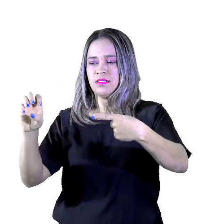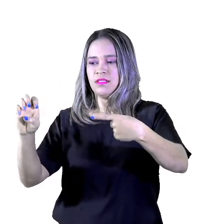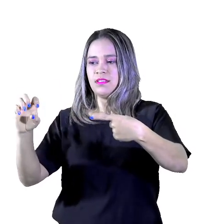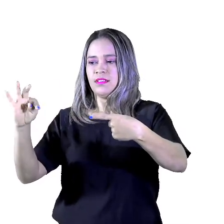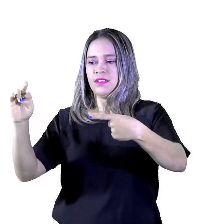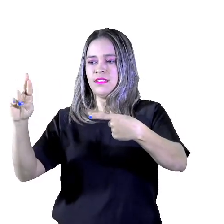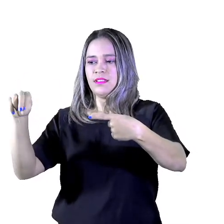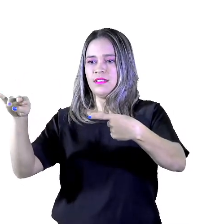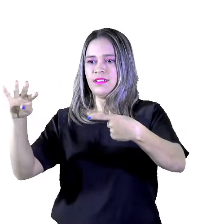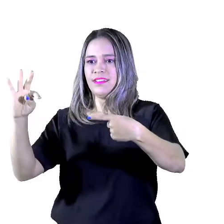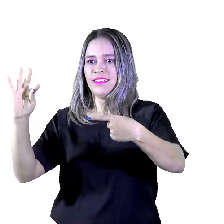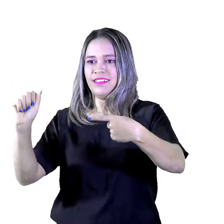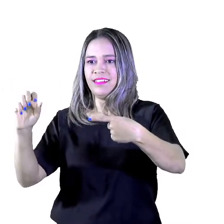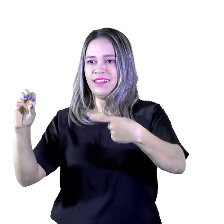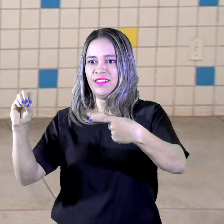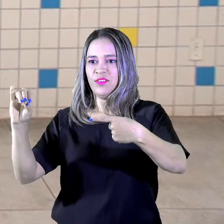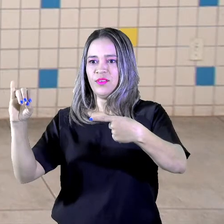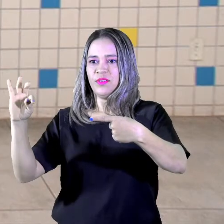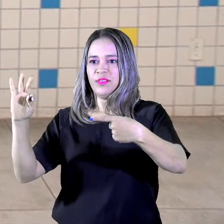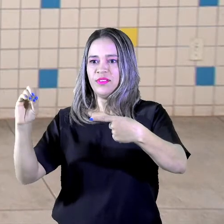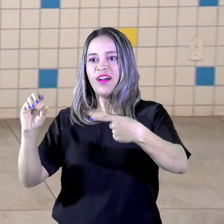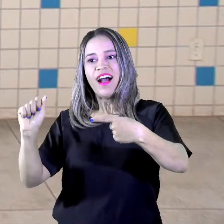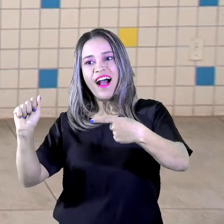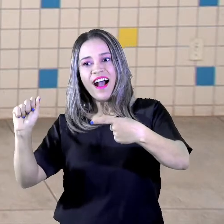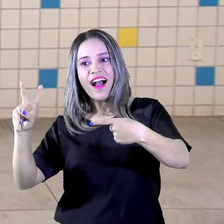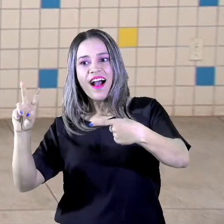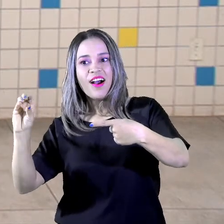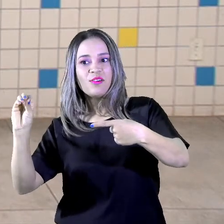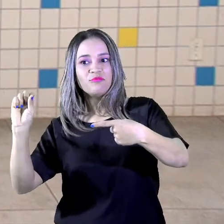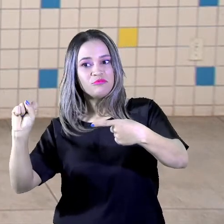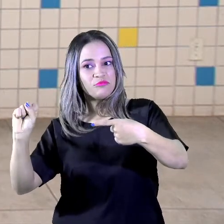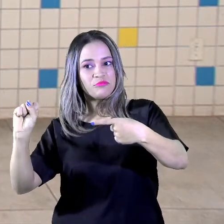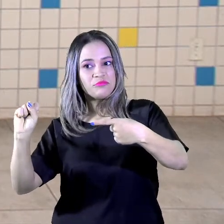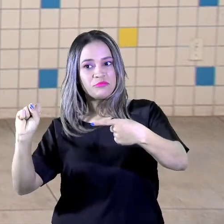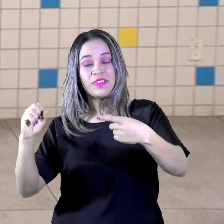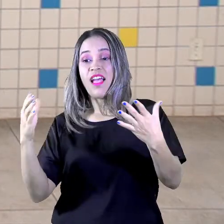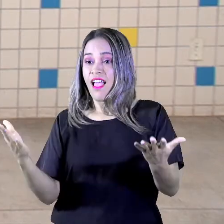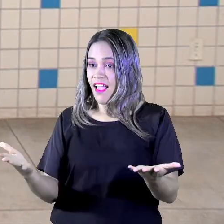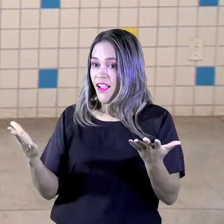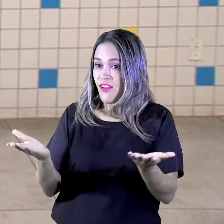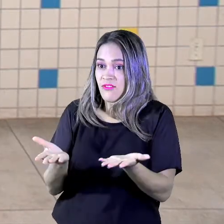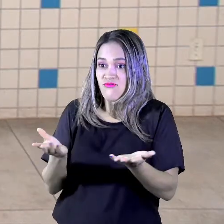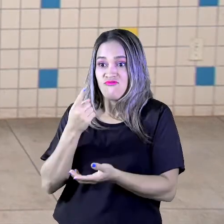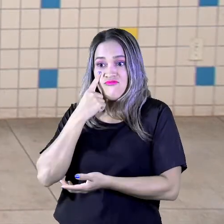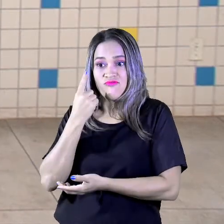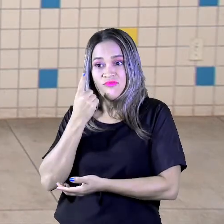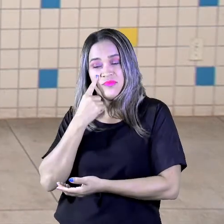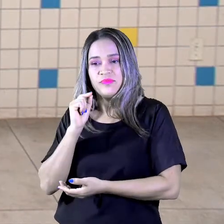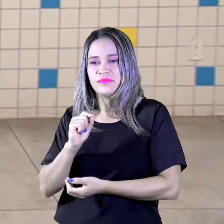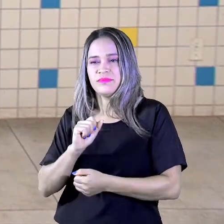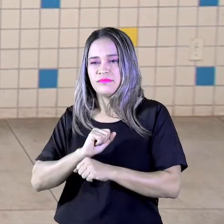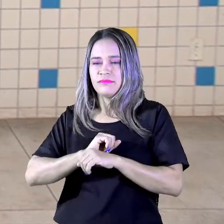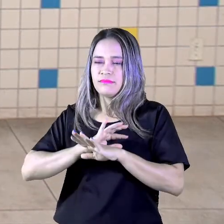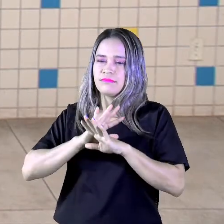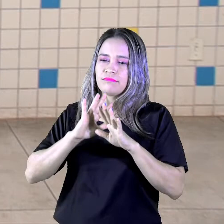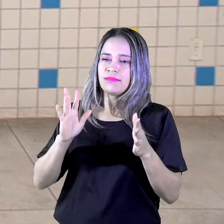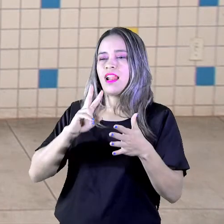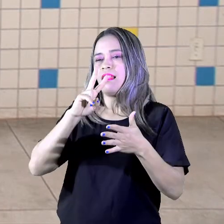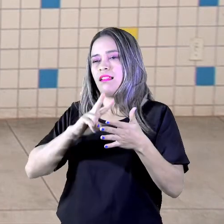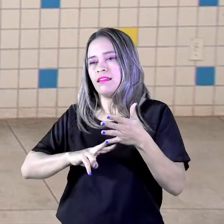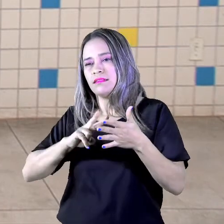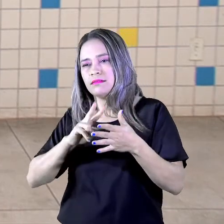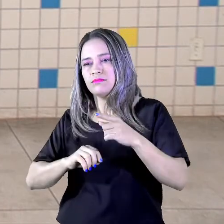238 avos. Turminha, eu quero agora que vocês vejam isso, que é muito tranquilo. A leitura,